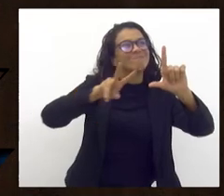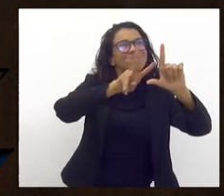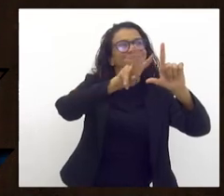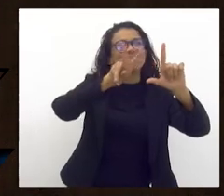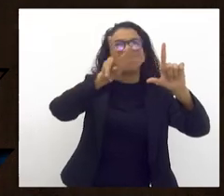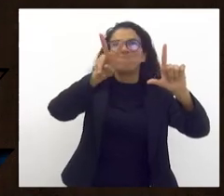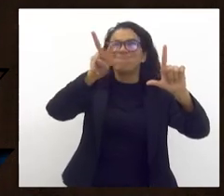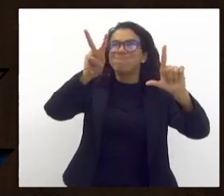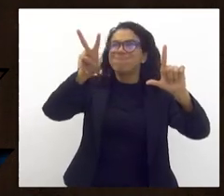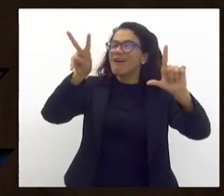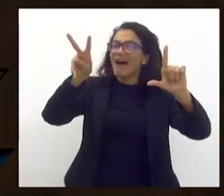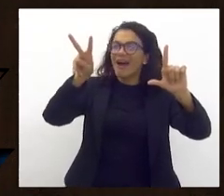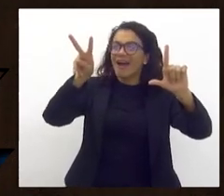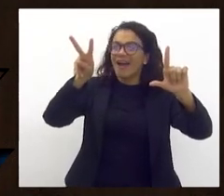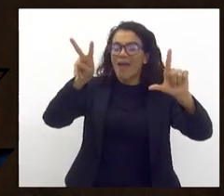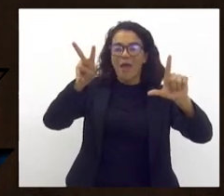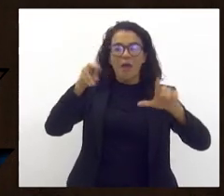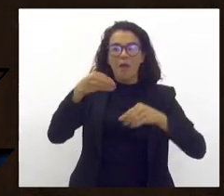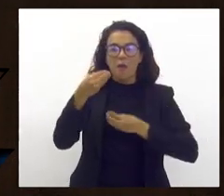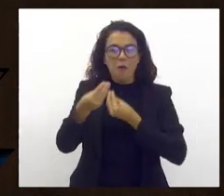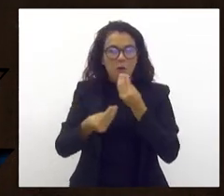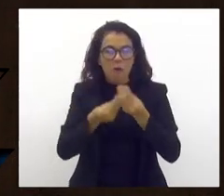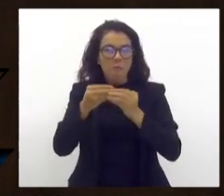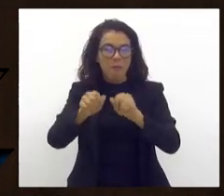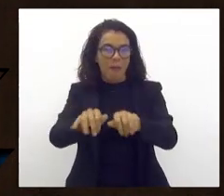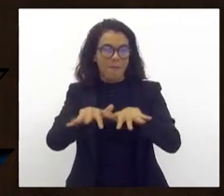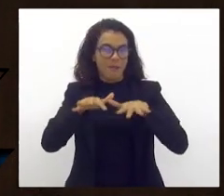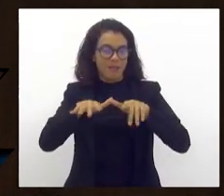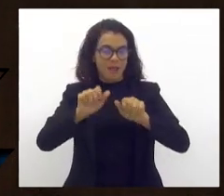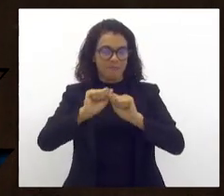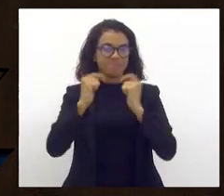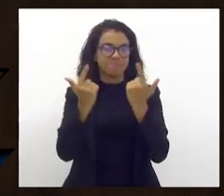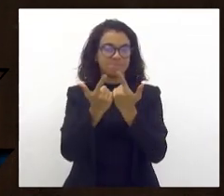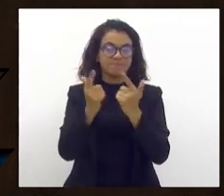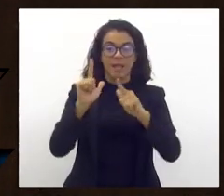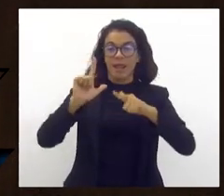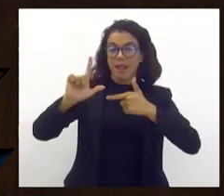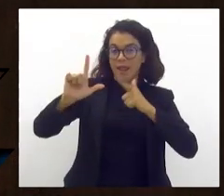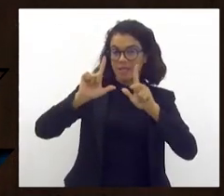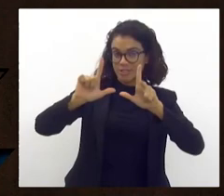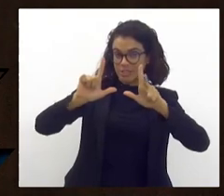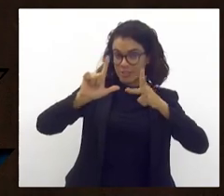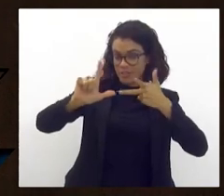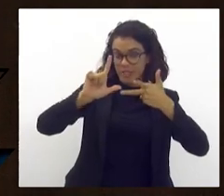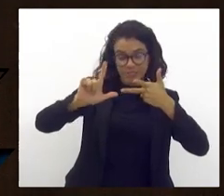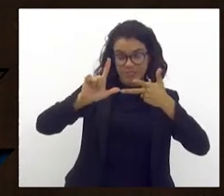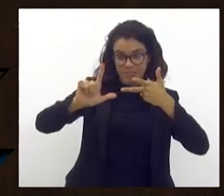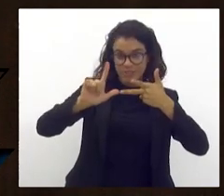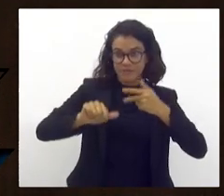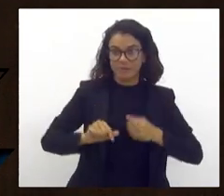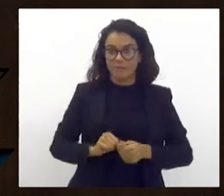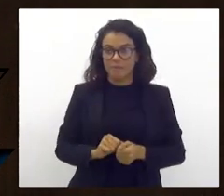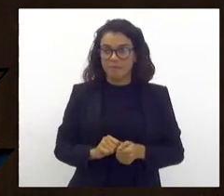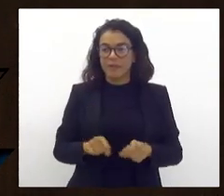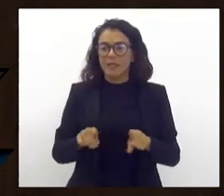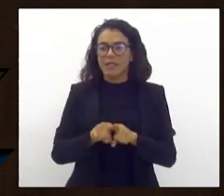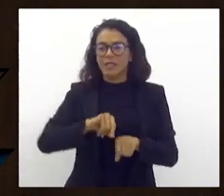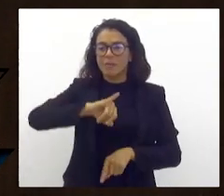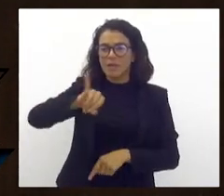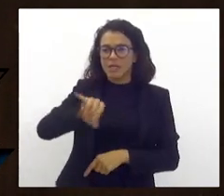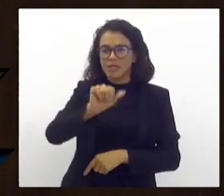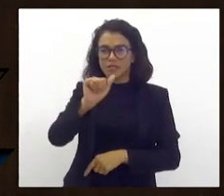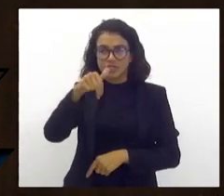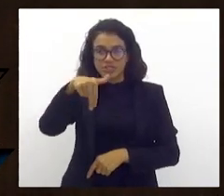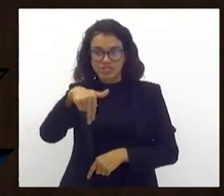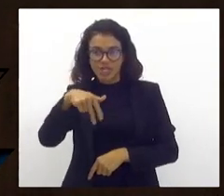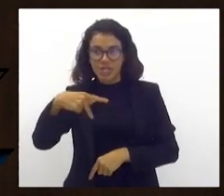de ver acontecer no plenário da Assembleia Legislativa. Dizer que o Jean Paul,